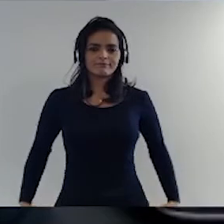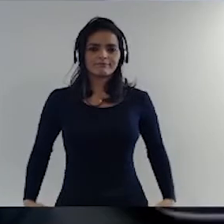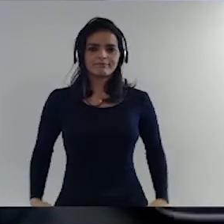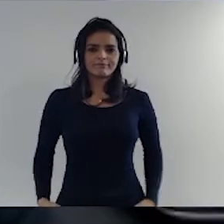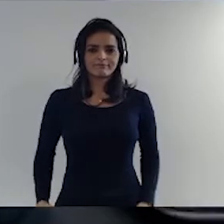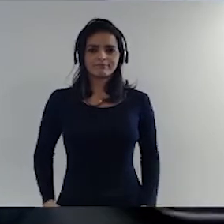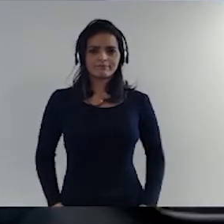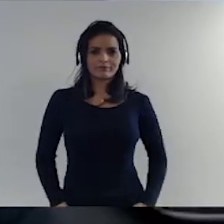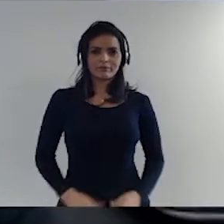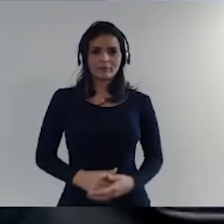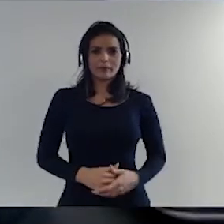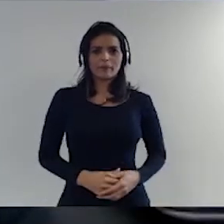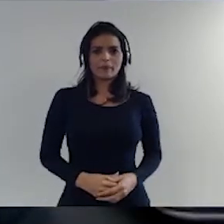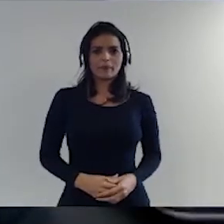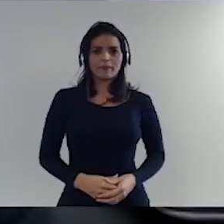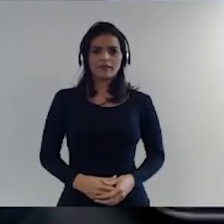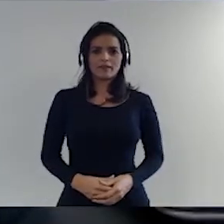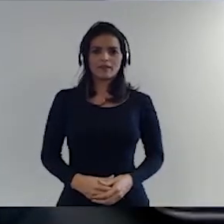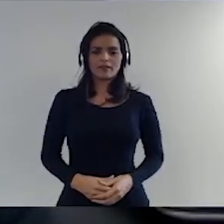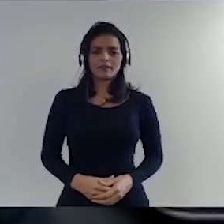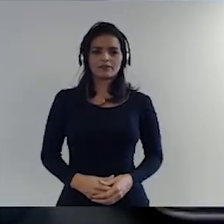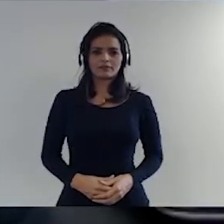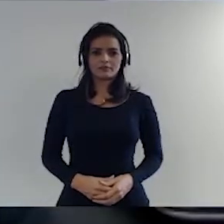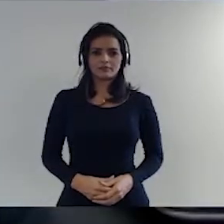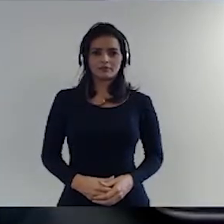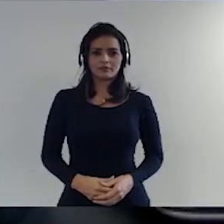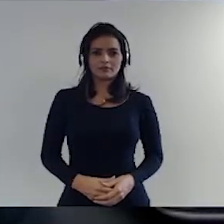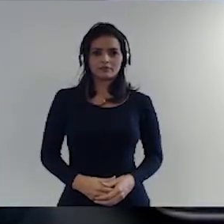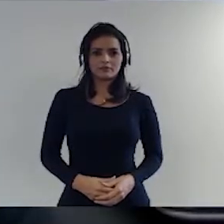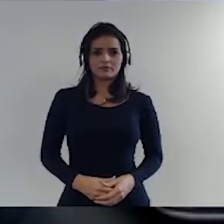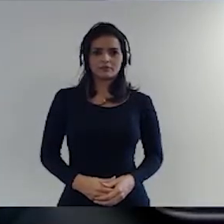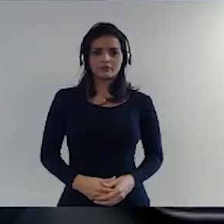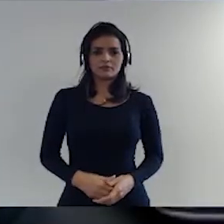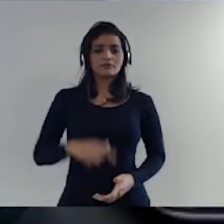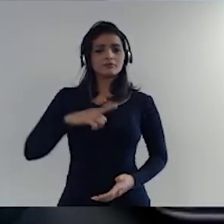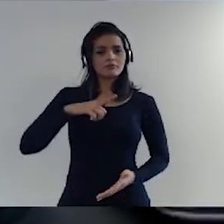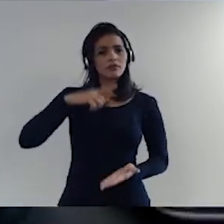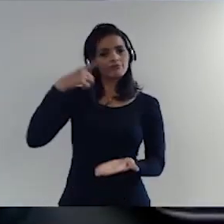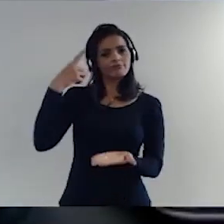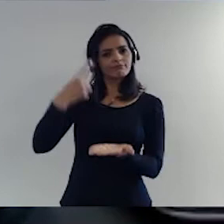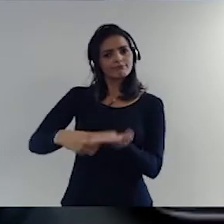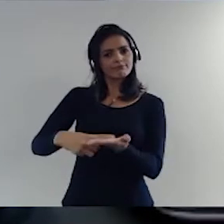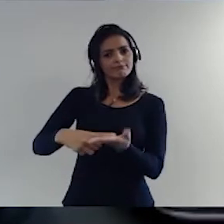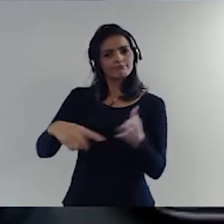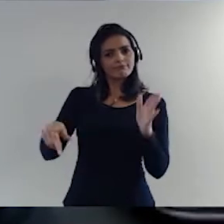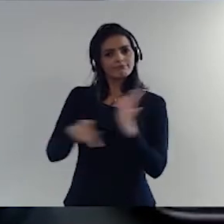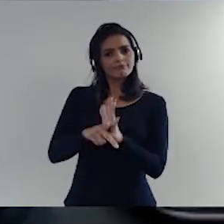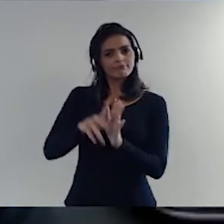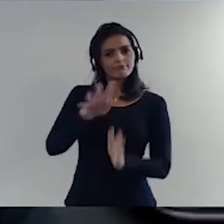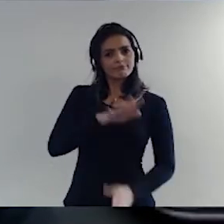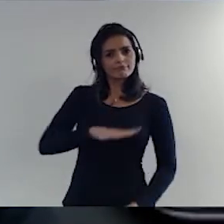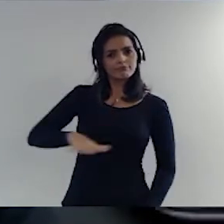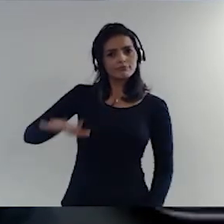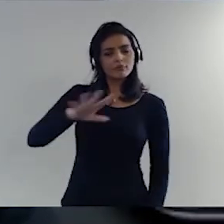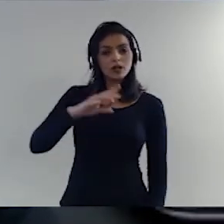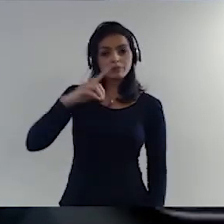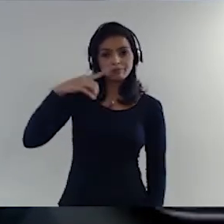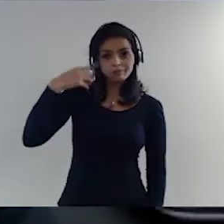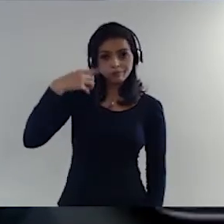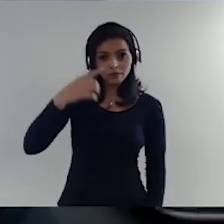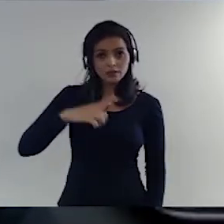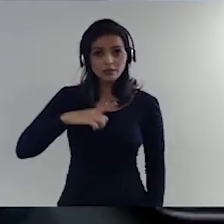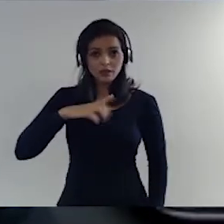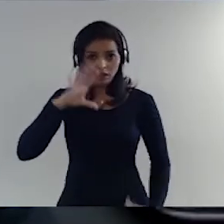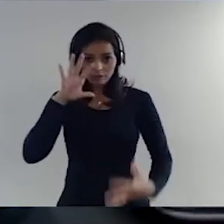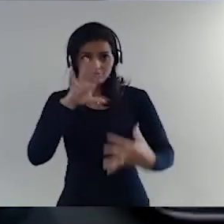a questão que envolve o compromisso que a advocacia tem com aquilo